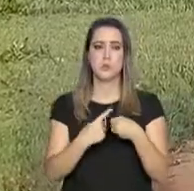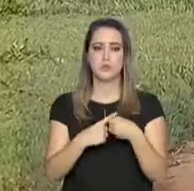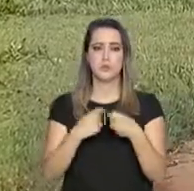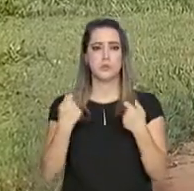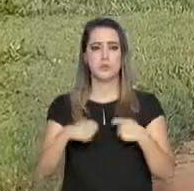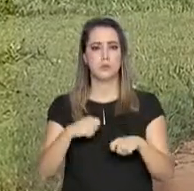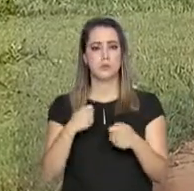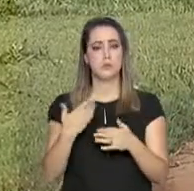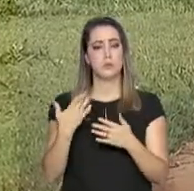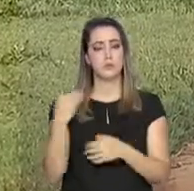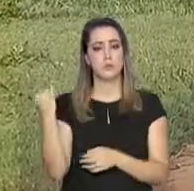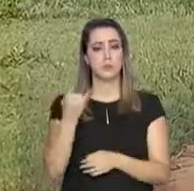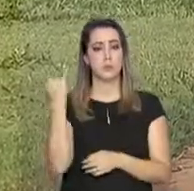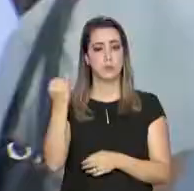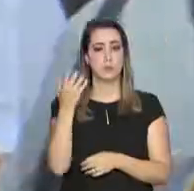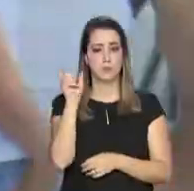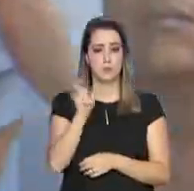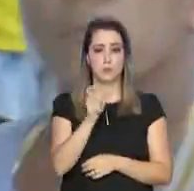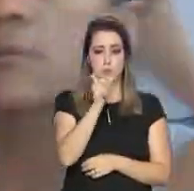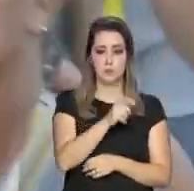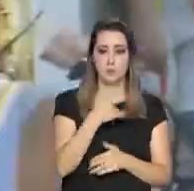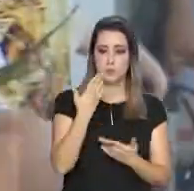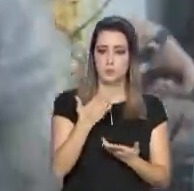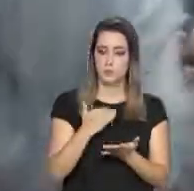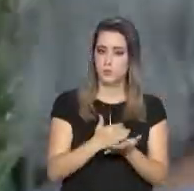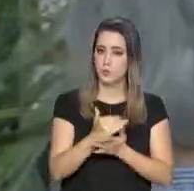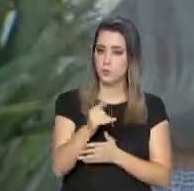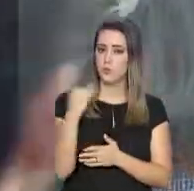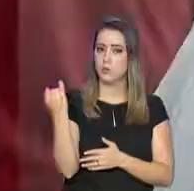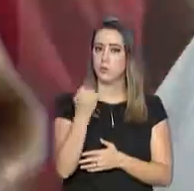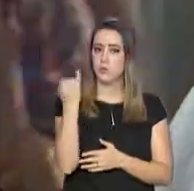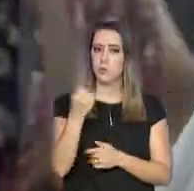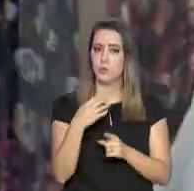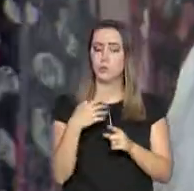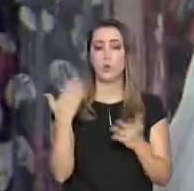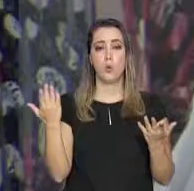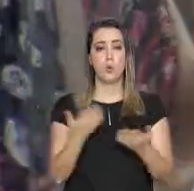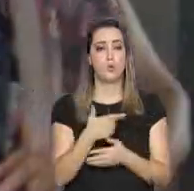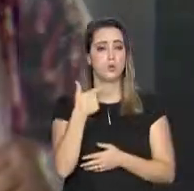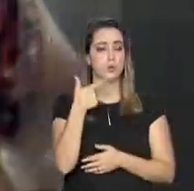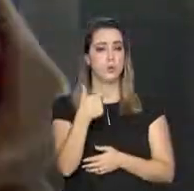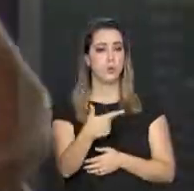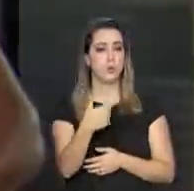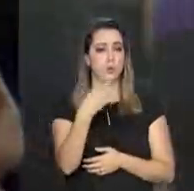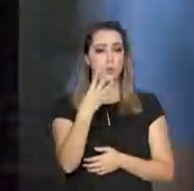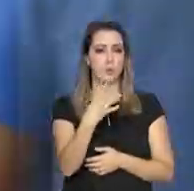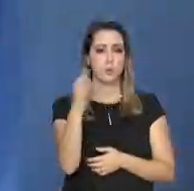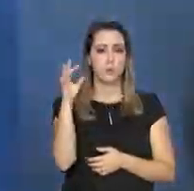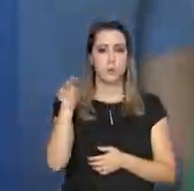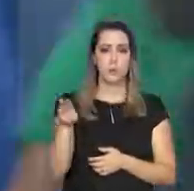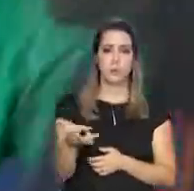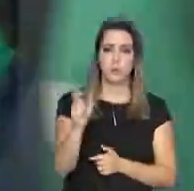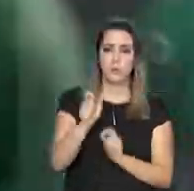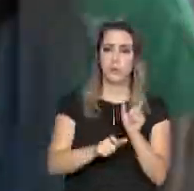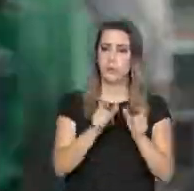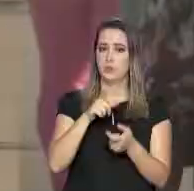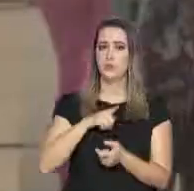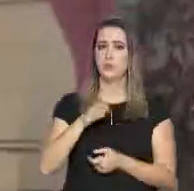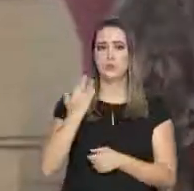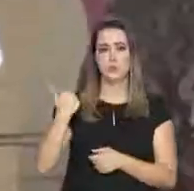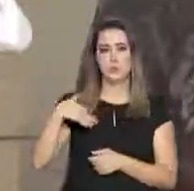necessidades destes brasileiros essa iniciativa é importante porque hoje mais de 24 milhões de brasileiros